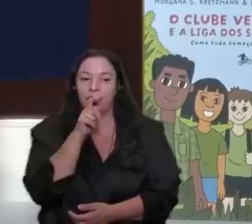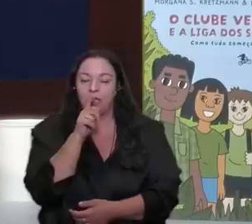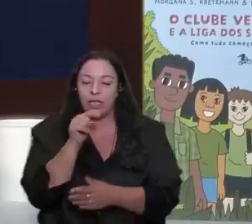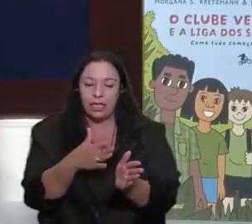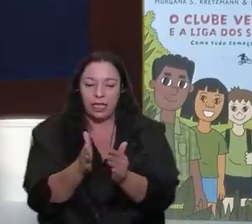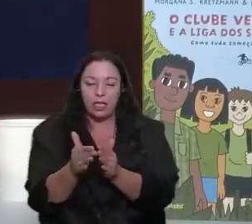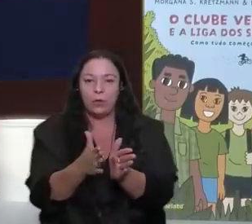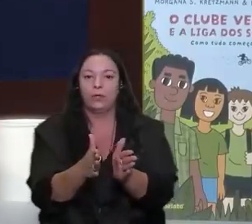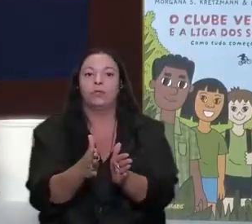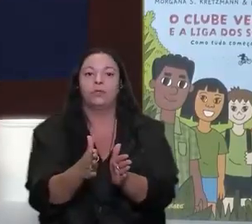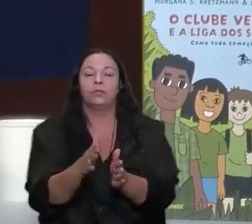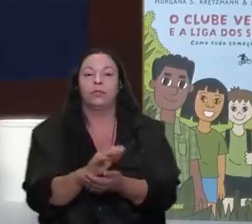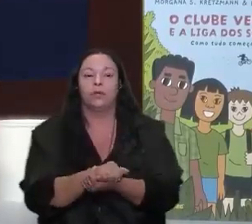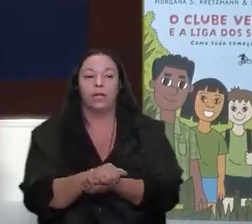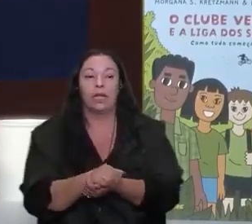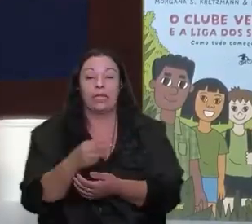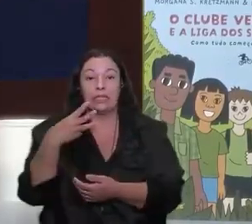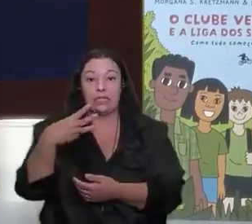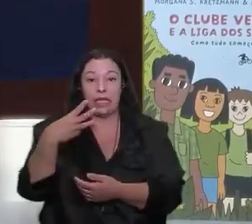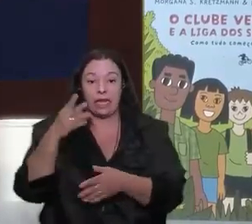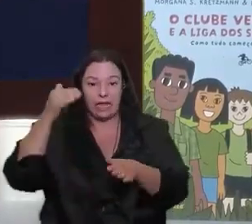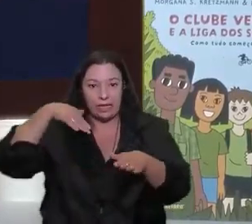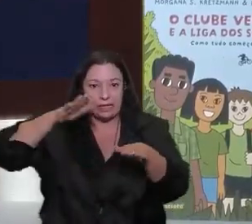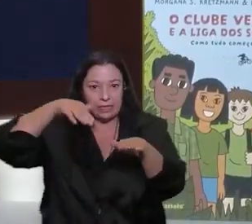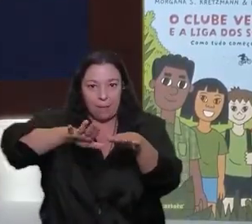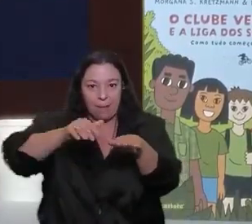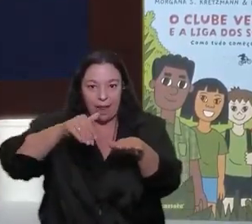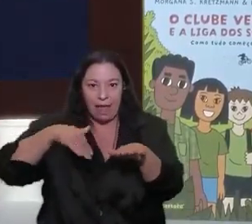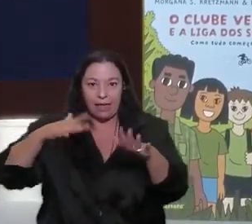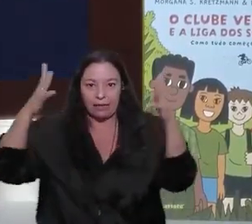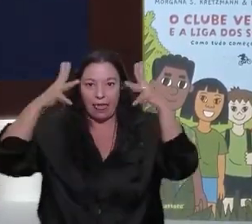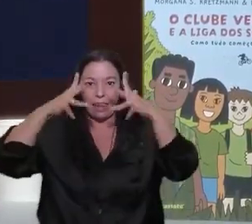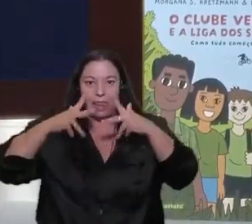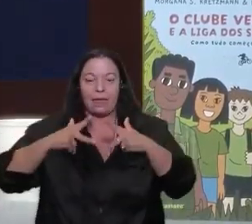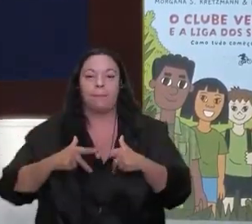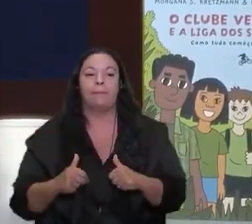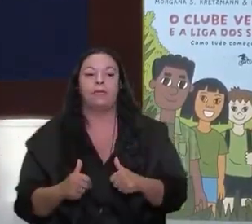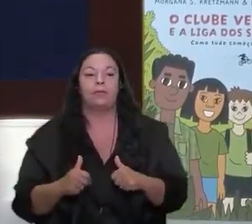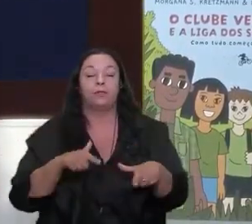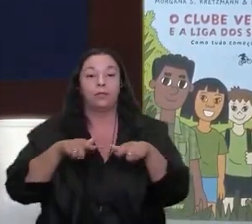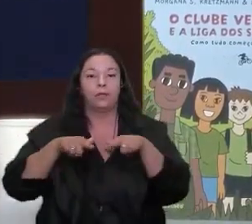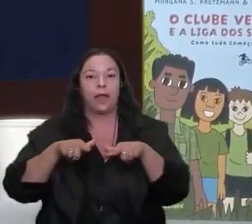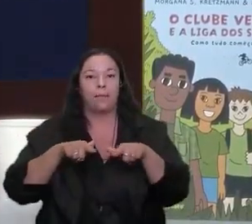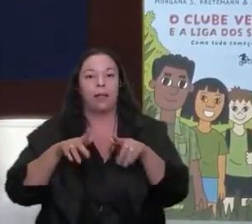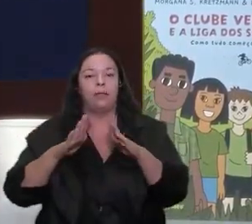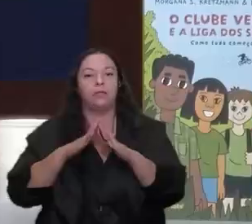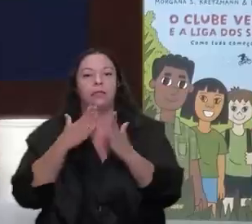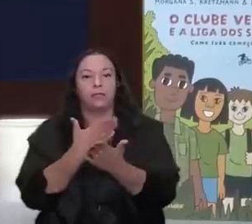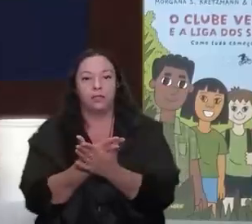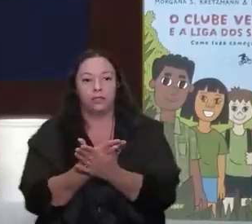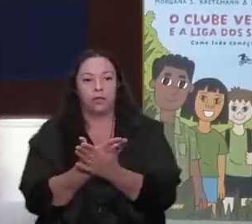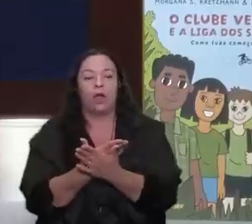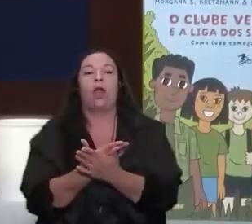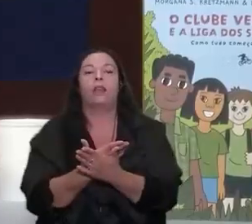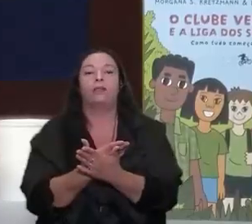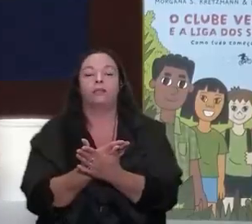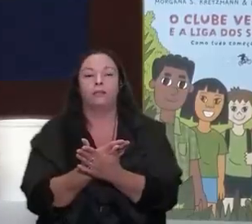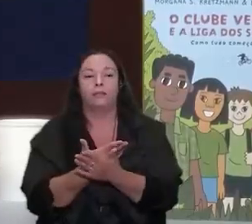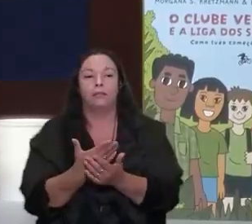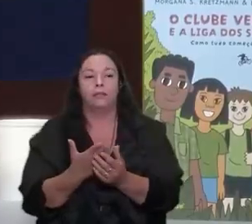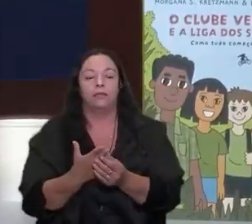córregos. A gente já tem 3 praias limpas a partir do trabalho dessas escolas, obviamente, que